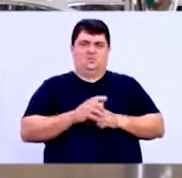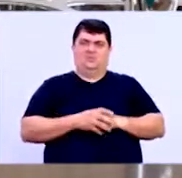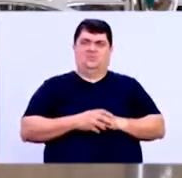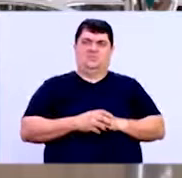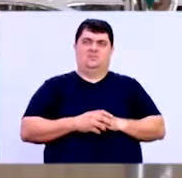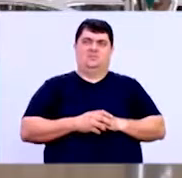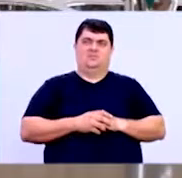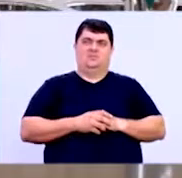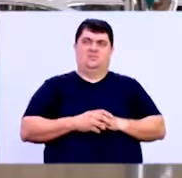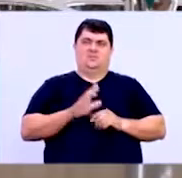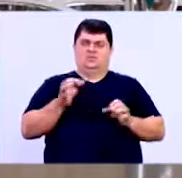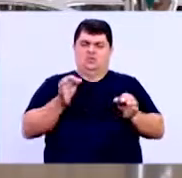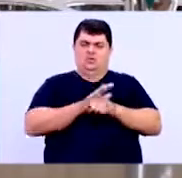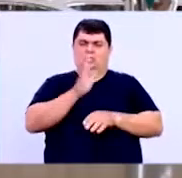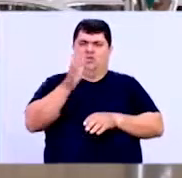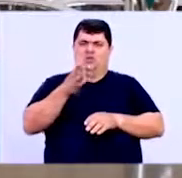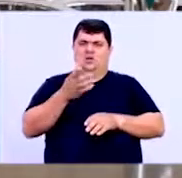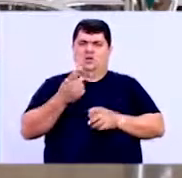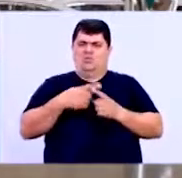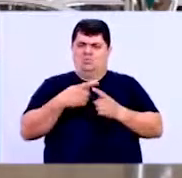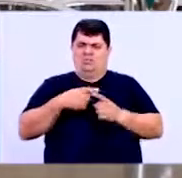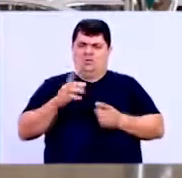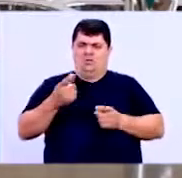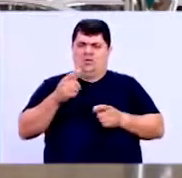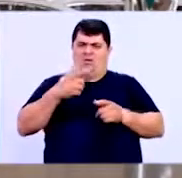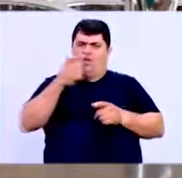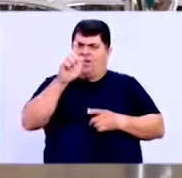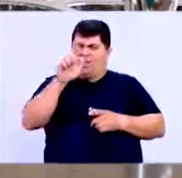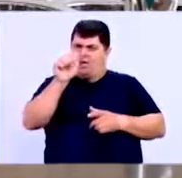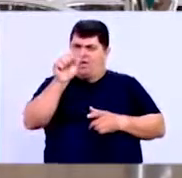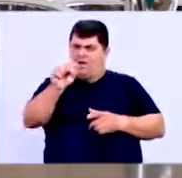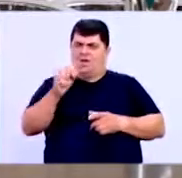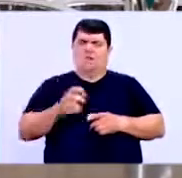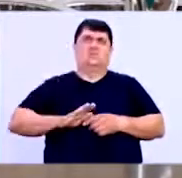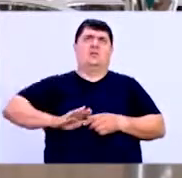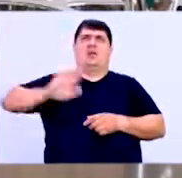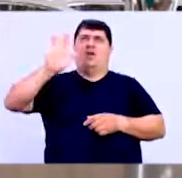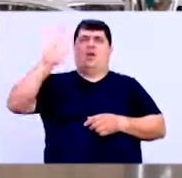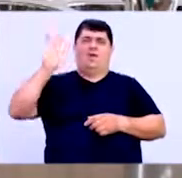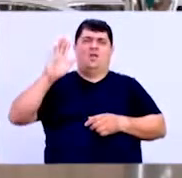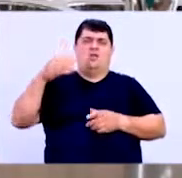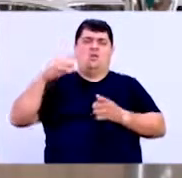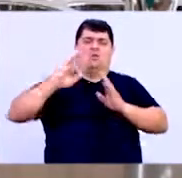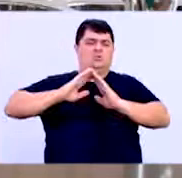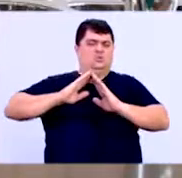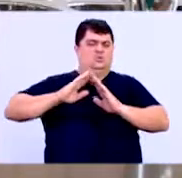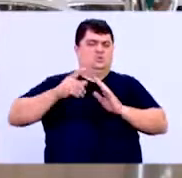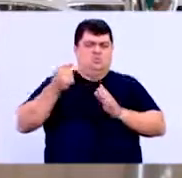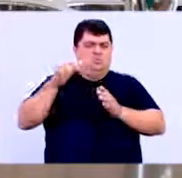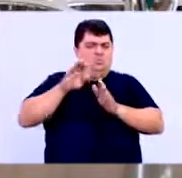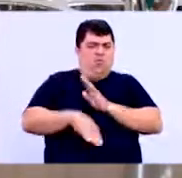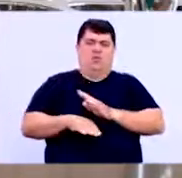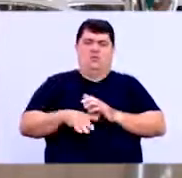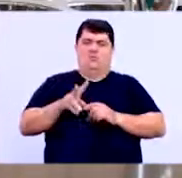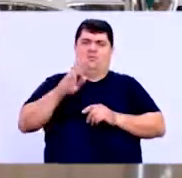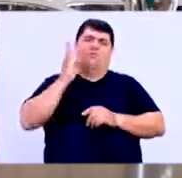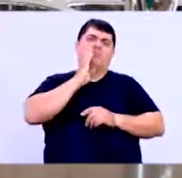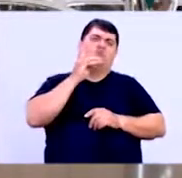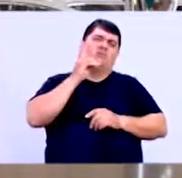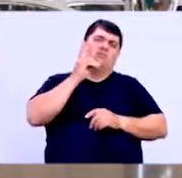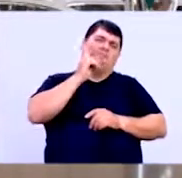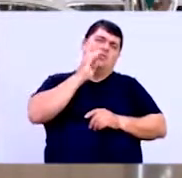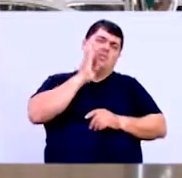precisa. Já falei, o preço do gás aqui tá muito caro. E aí a produção pediu para cortar os custos e o vatapá ficou